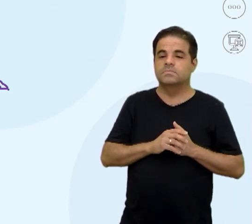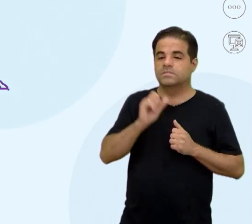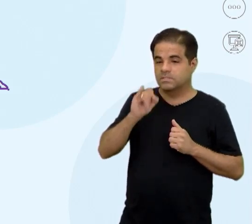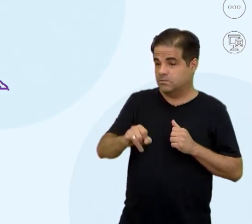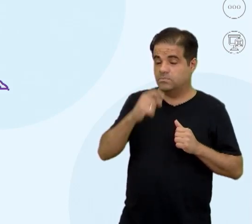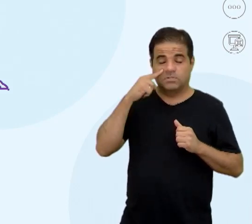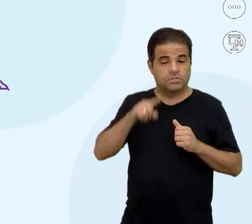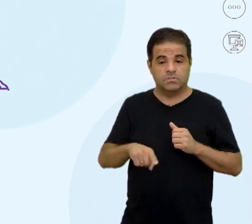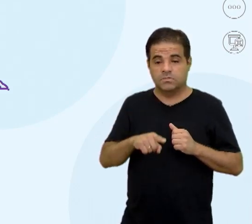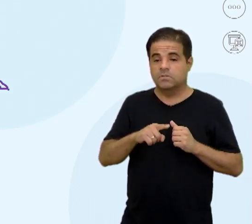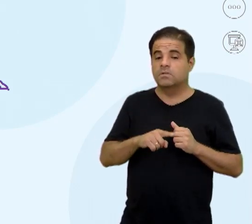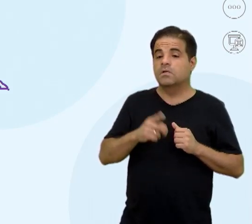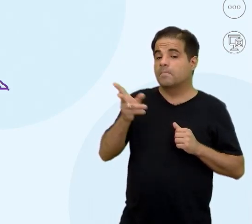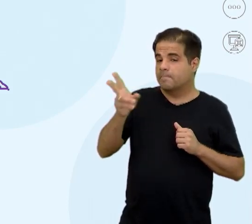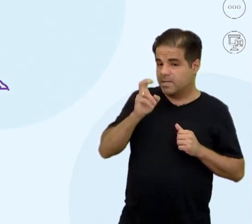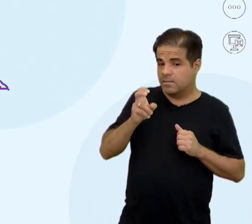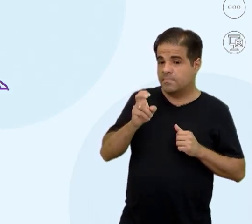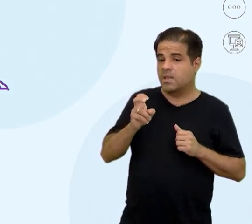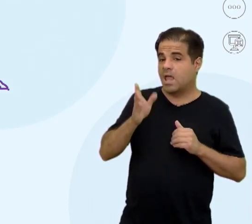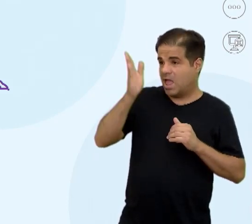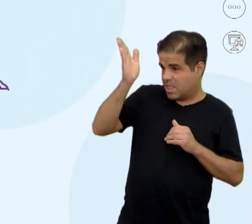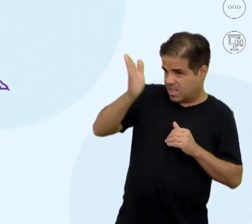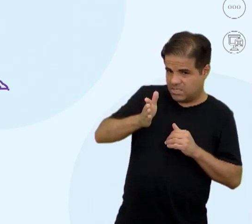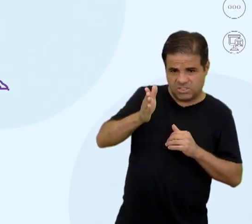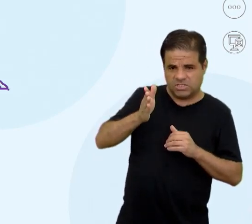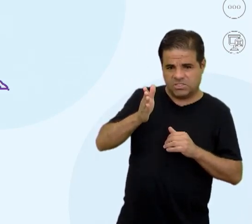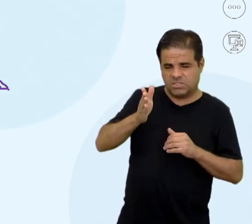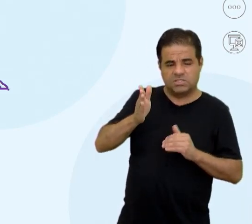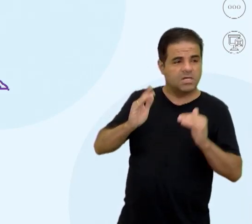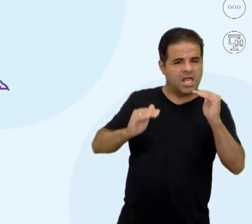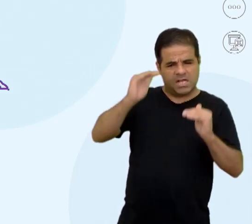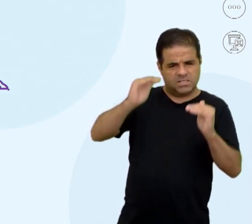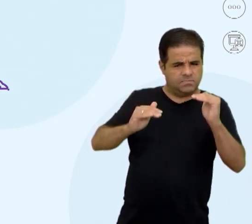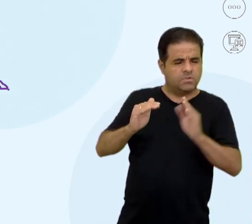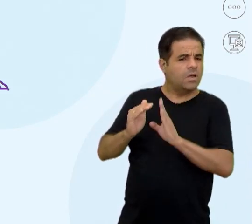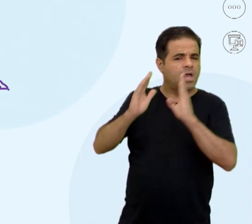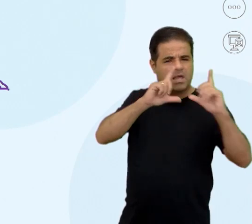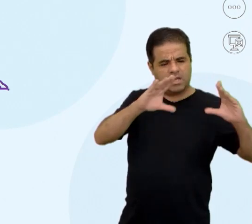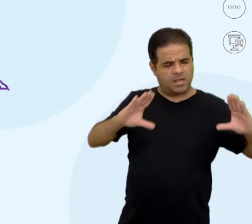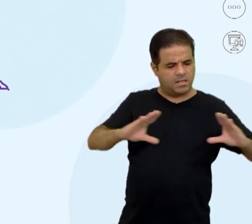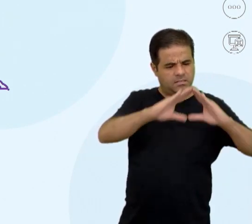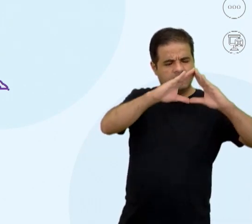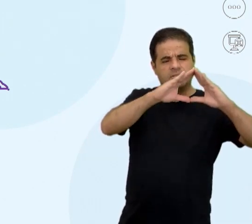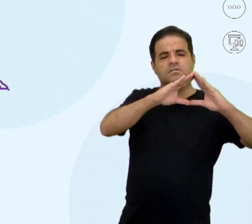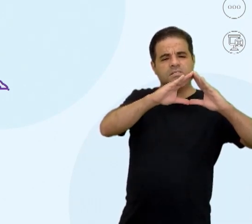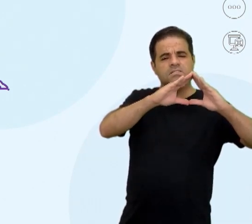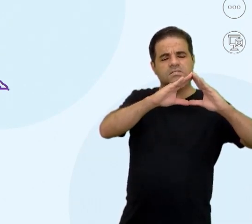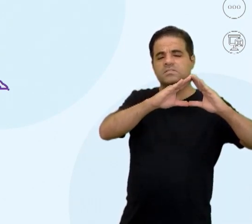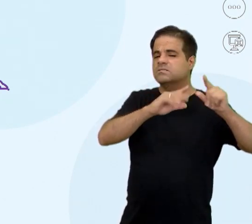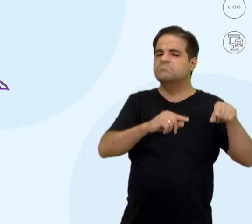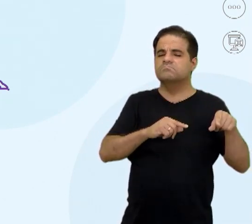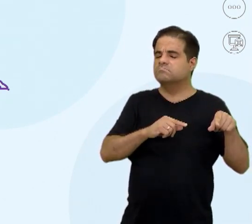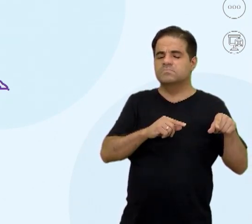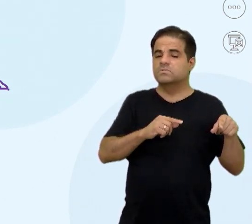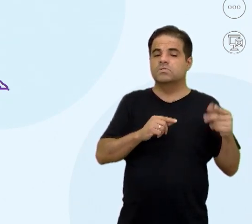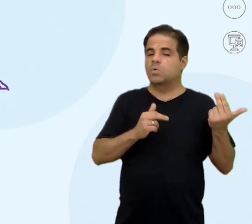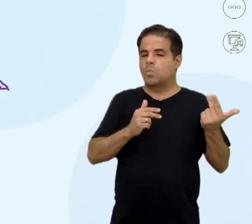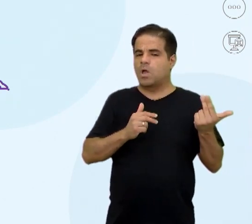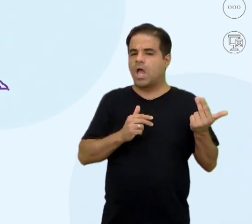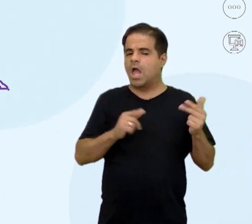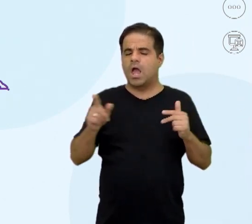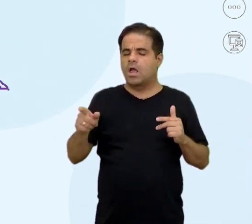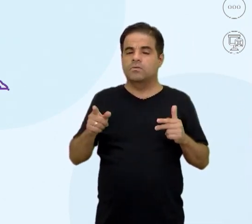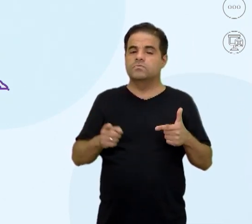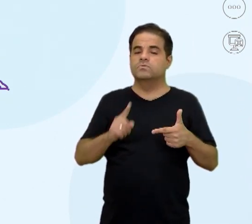você olhar e perceber que este ângulo, este lado é proporcional a este ângulo que está aqui, ó, igual para os